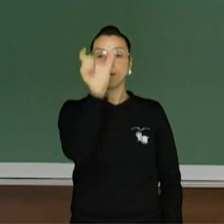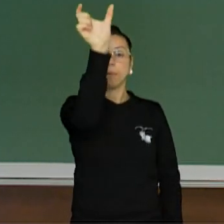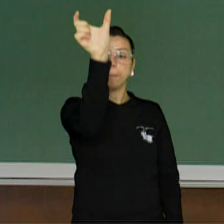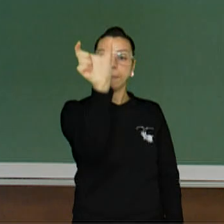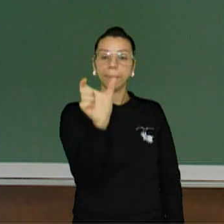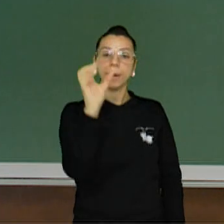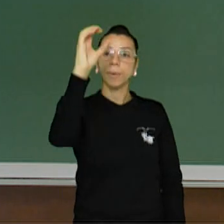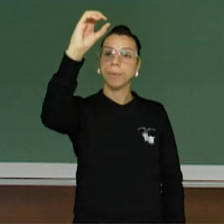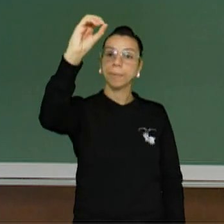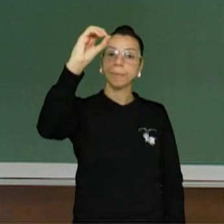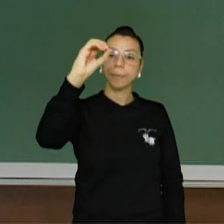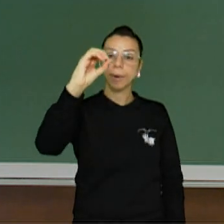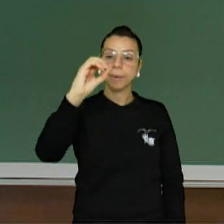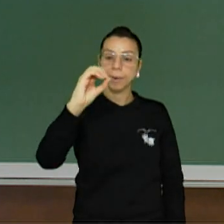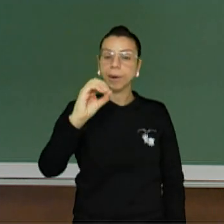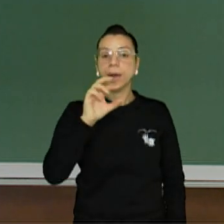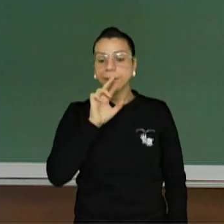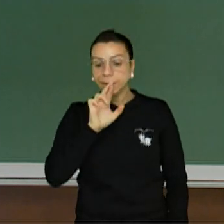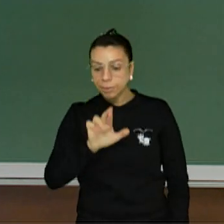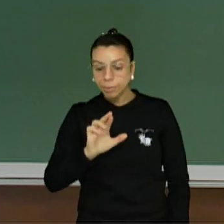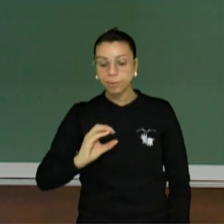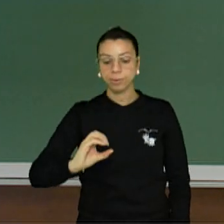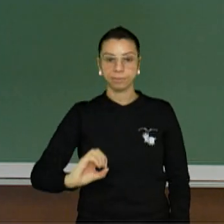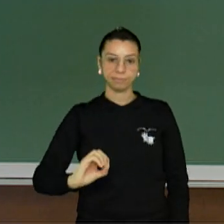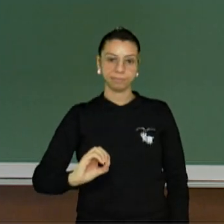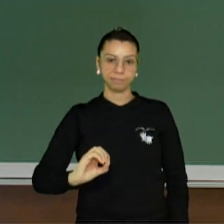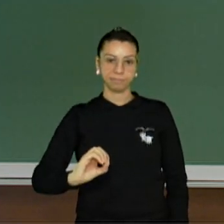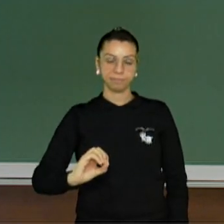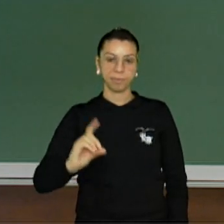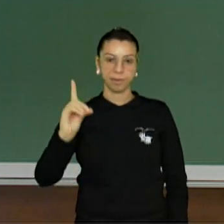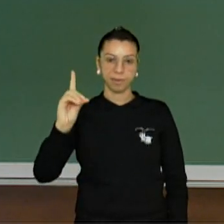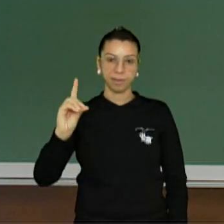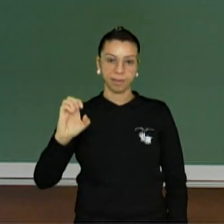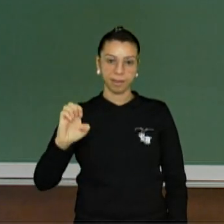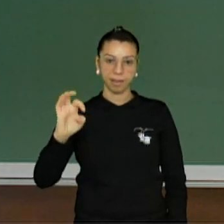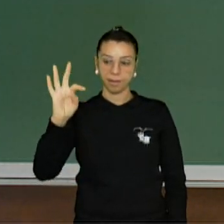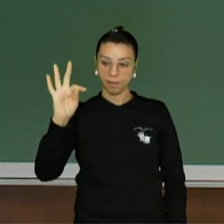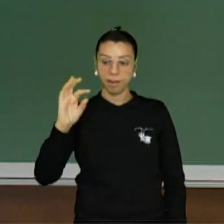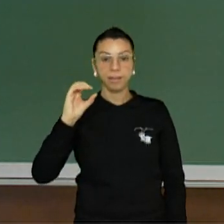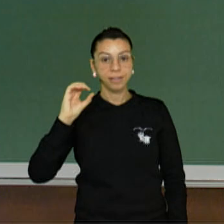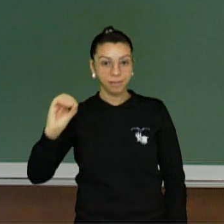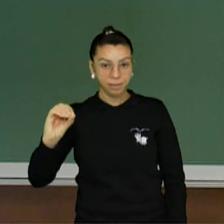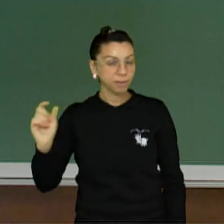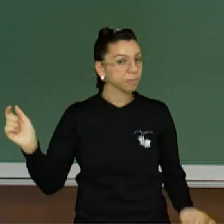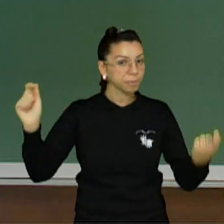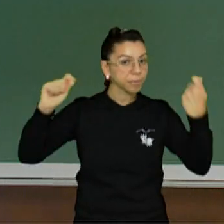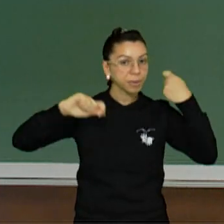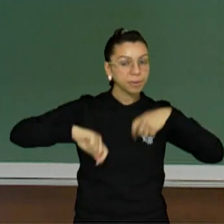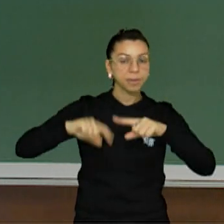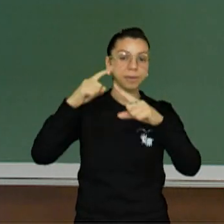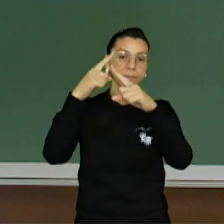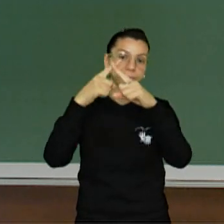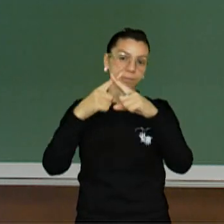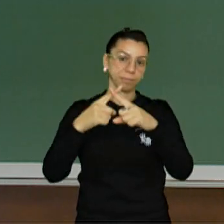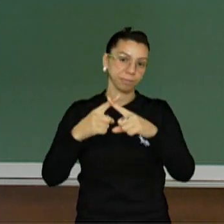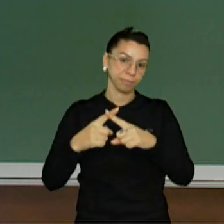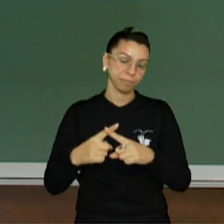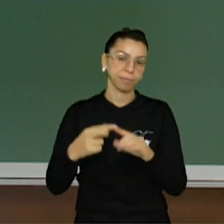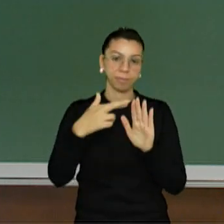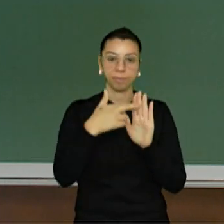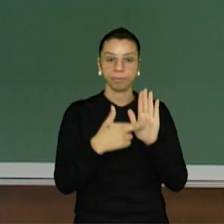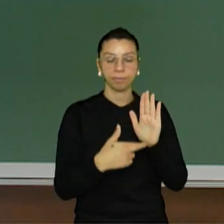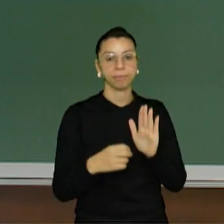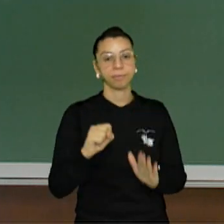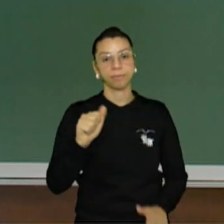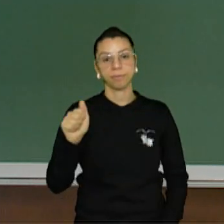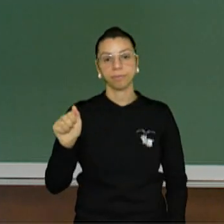de zeros, resultado zero, determinante. Nada, não precisava multiplicar ali aplicando a regra de